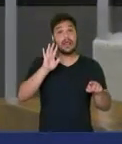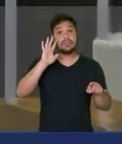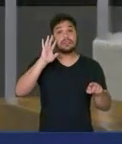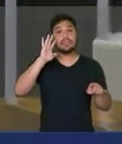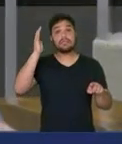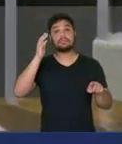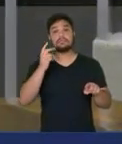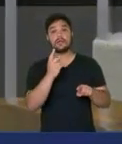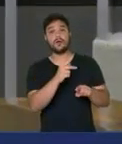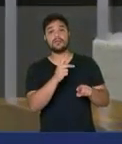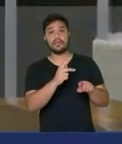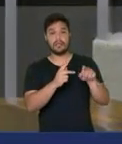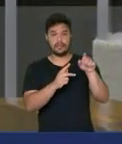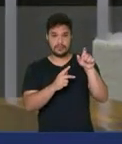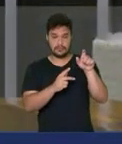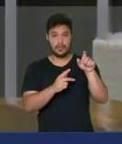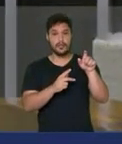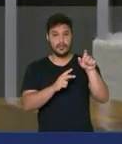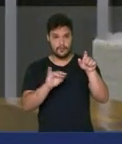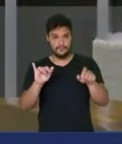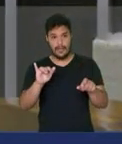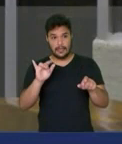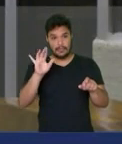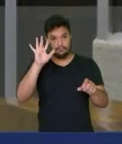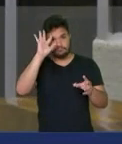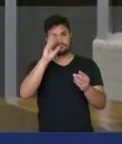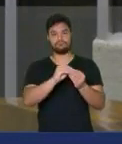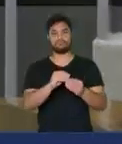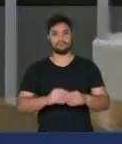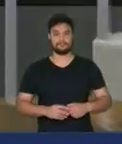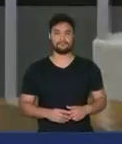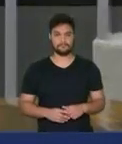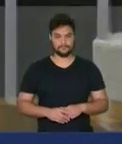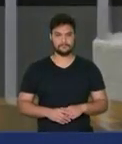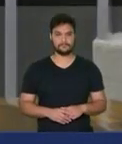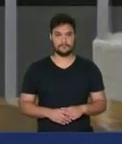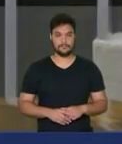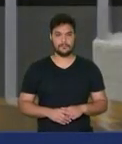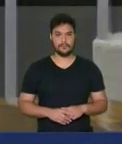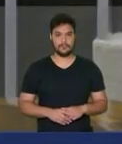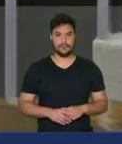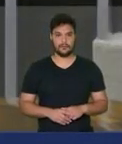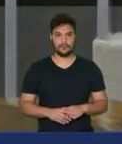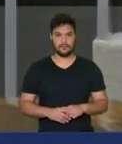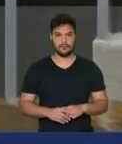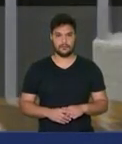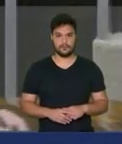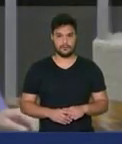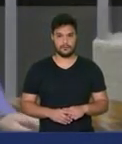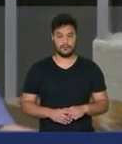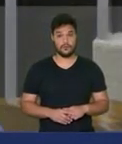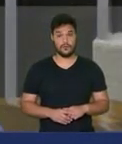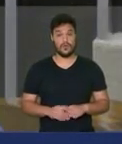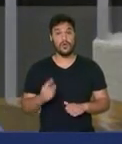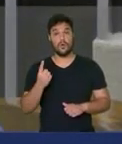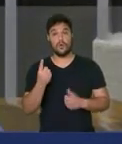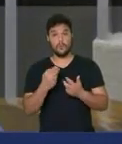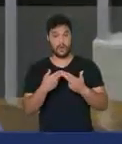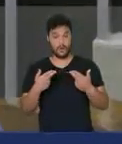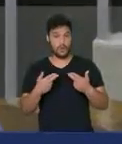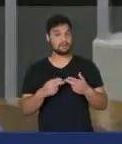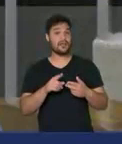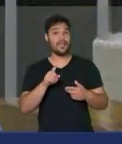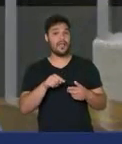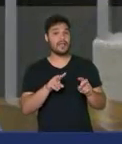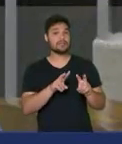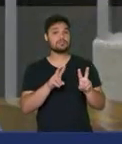que levarão a esta conclusão. Uma delas, por exemplo, diz respeito às palavras